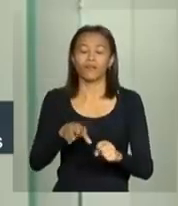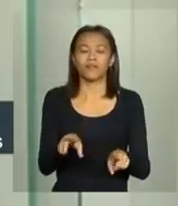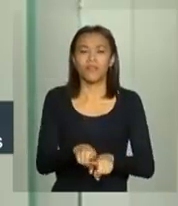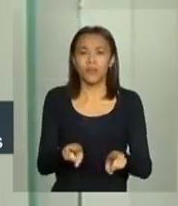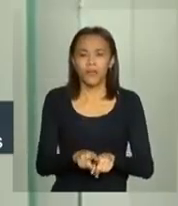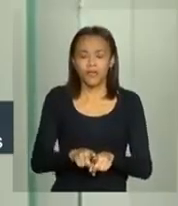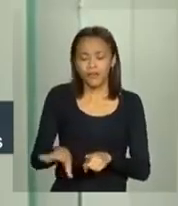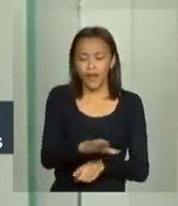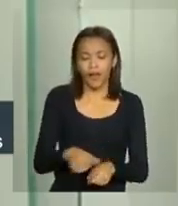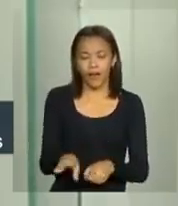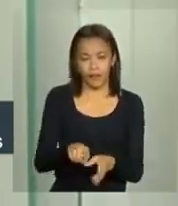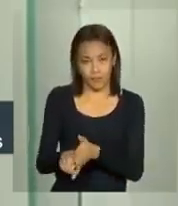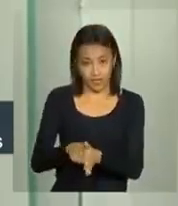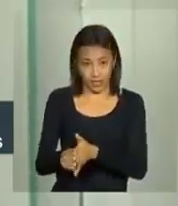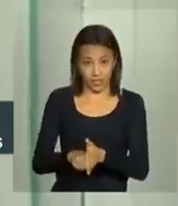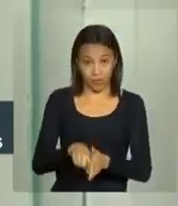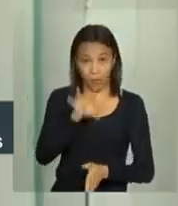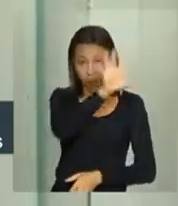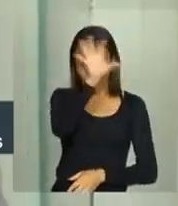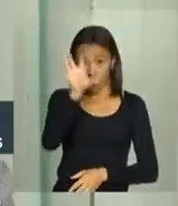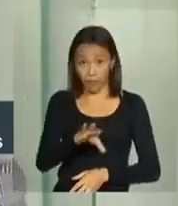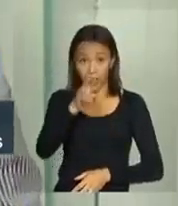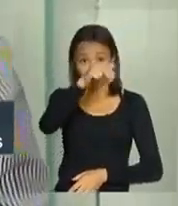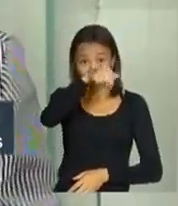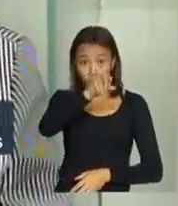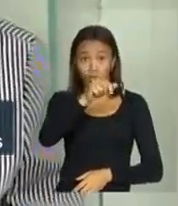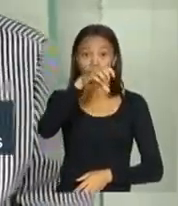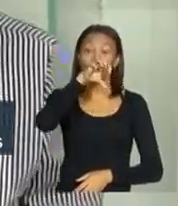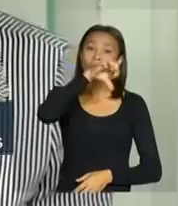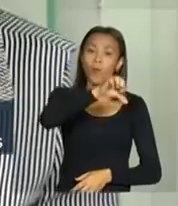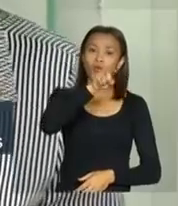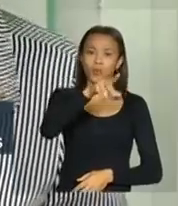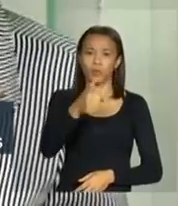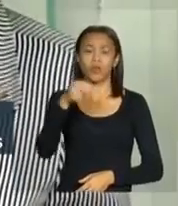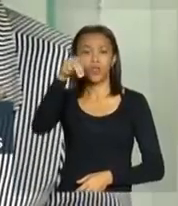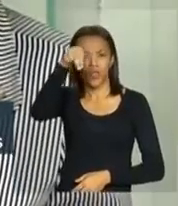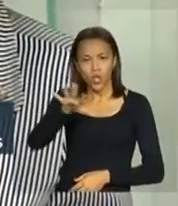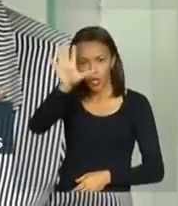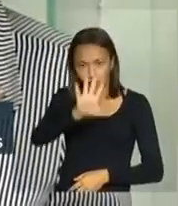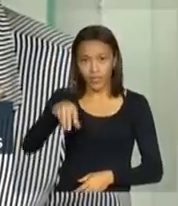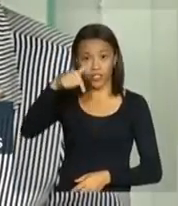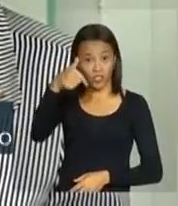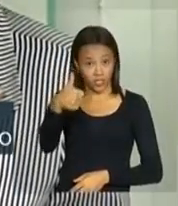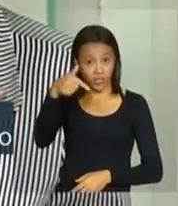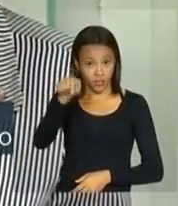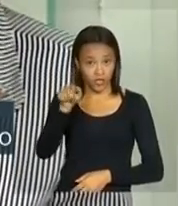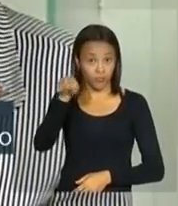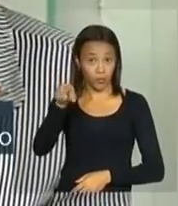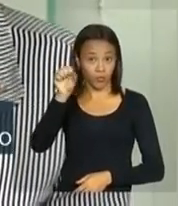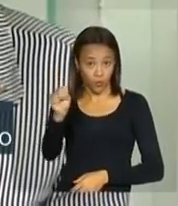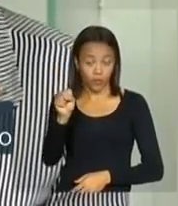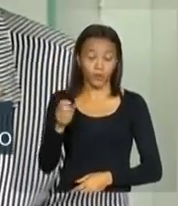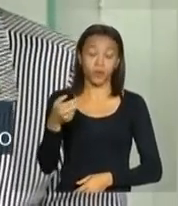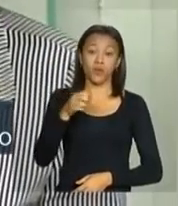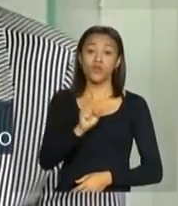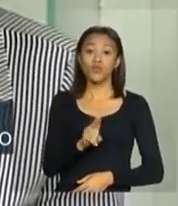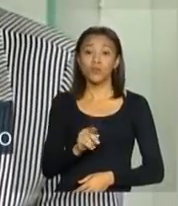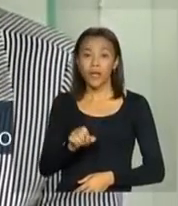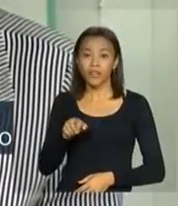Produção científica por região. Norte, 8,8. Nordeste, 17,8.